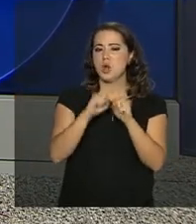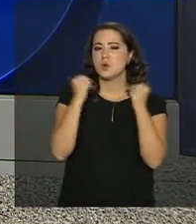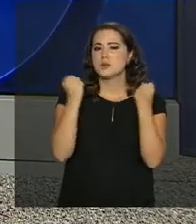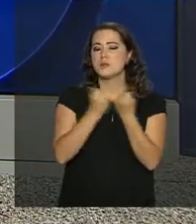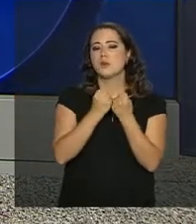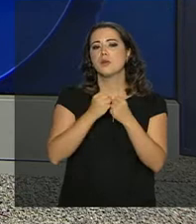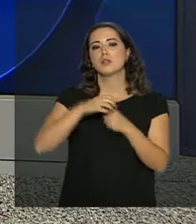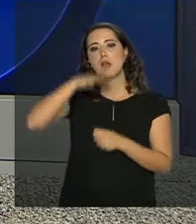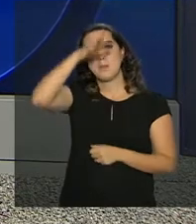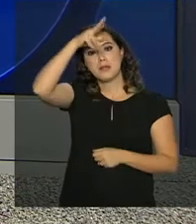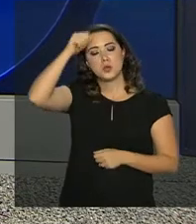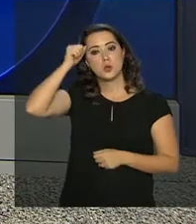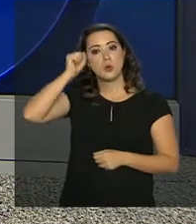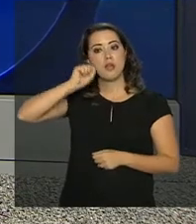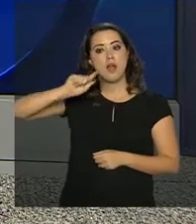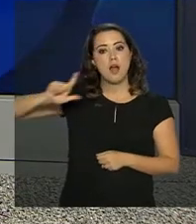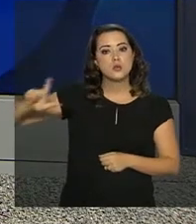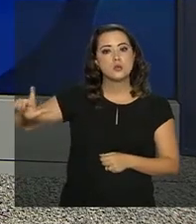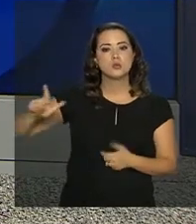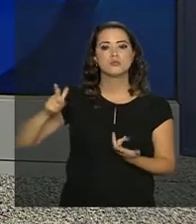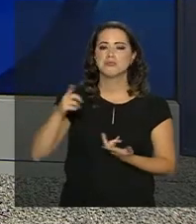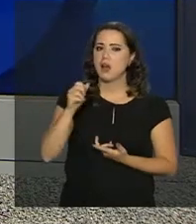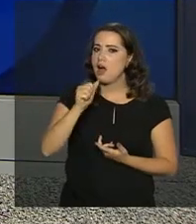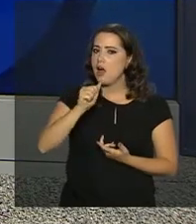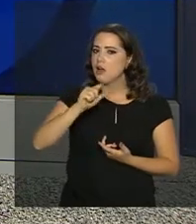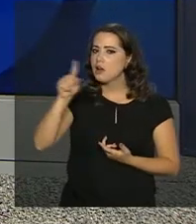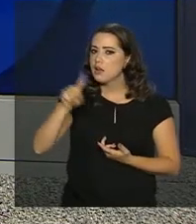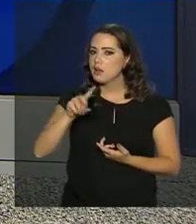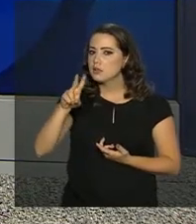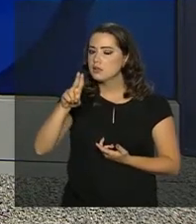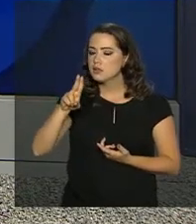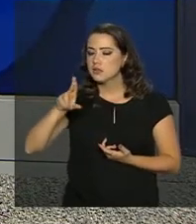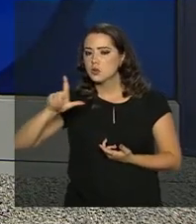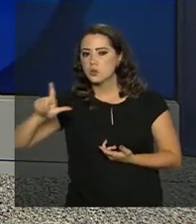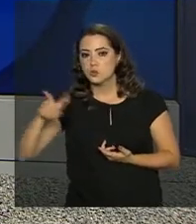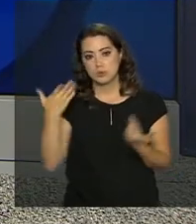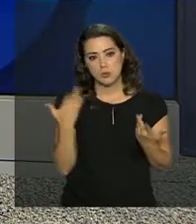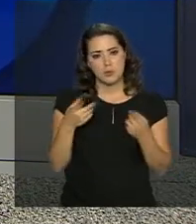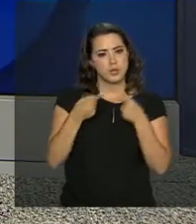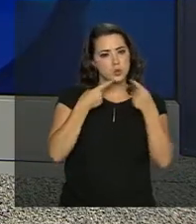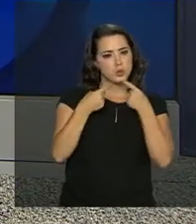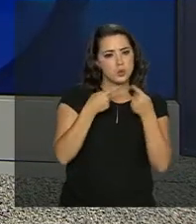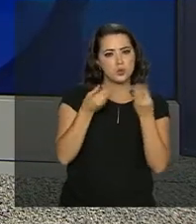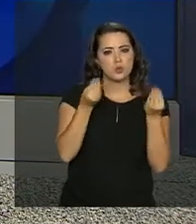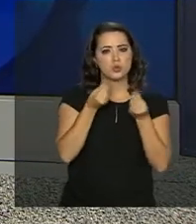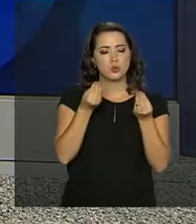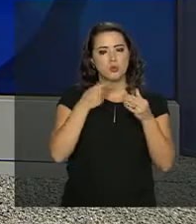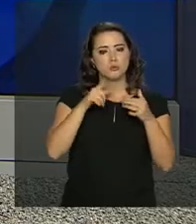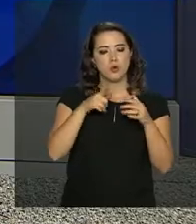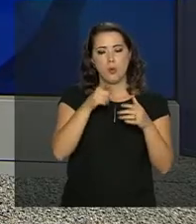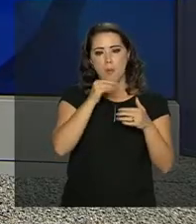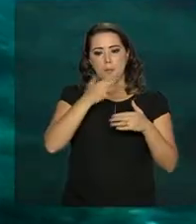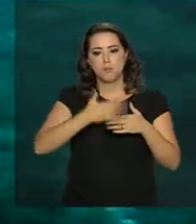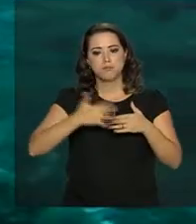Azul para discutir e divulgar o potencial do patrimônio brasileiro localizado no fundo do